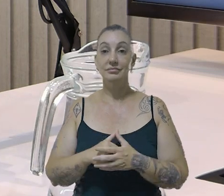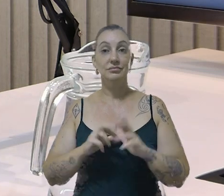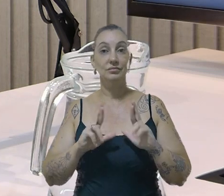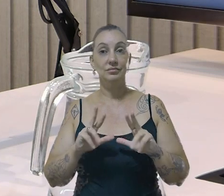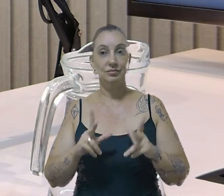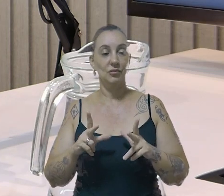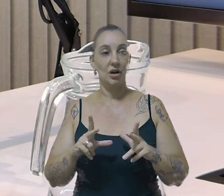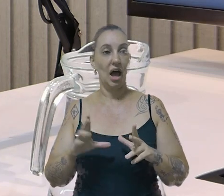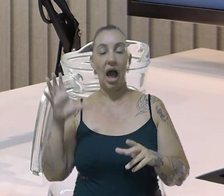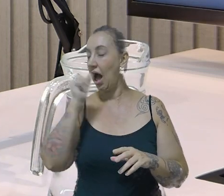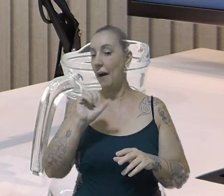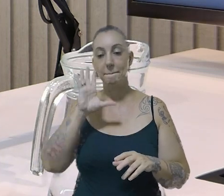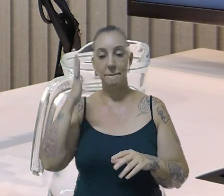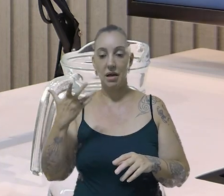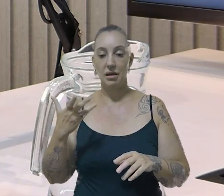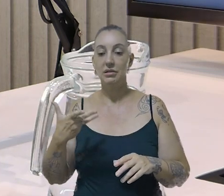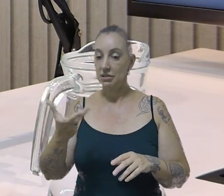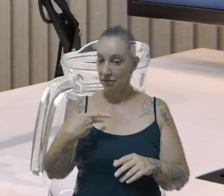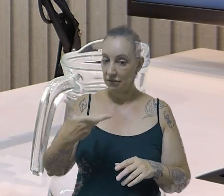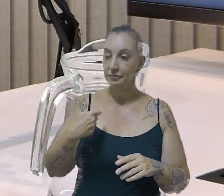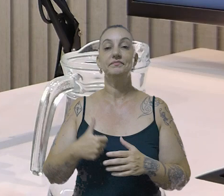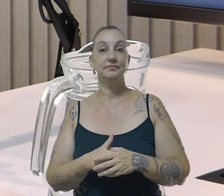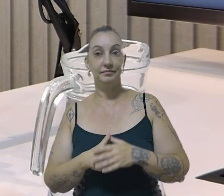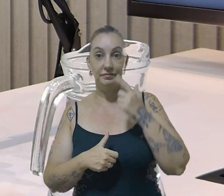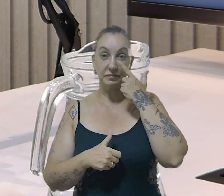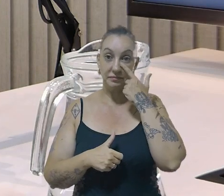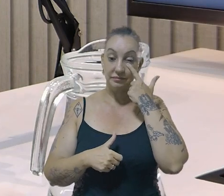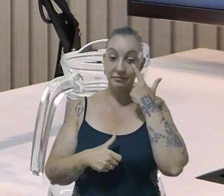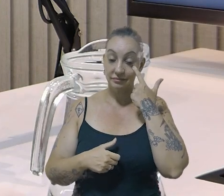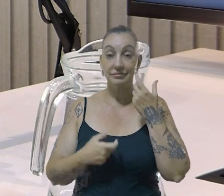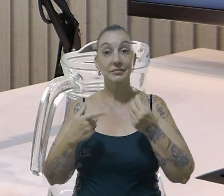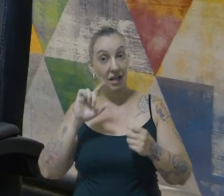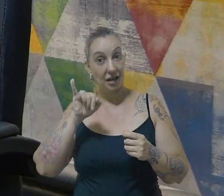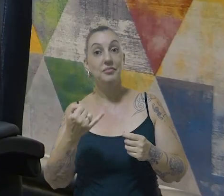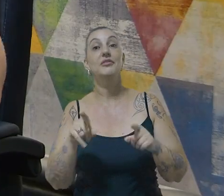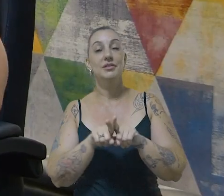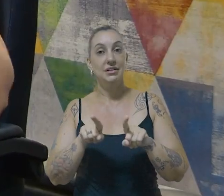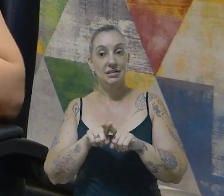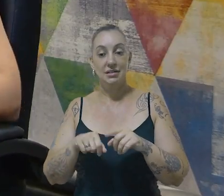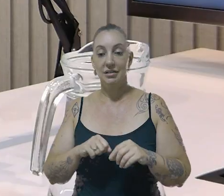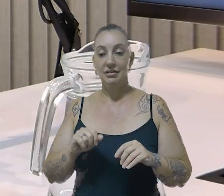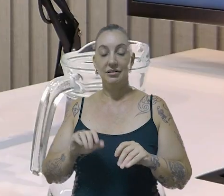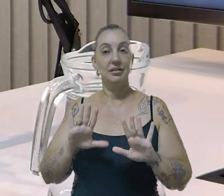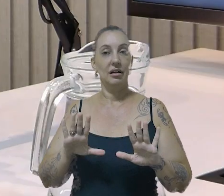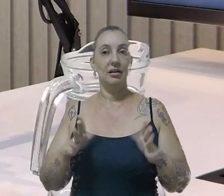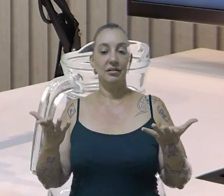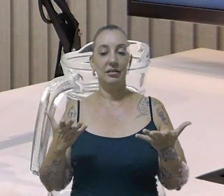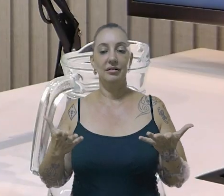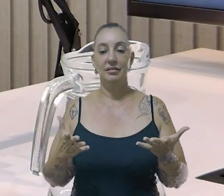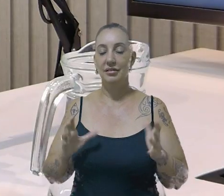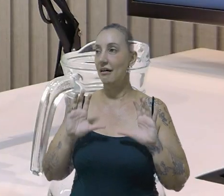assim você fez o corre tá ligado então então curte também sabe não fica só tipo não é